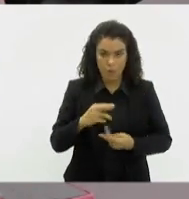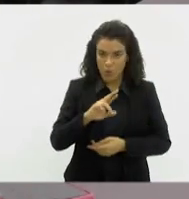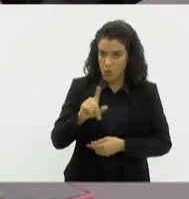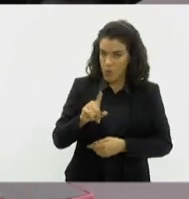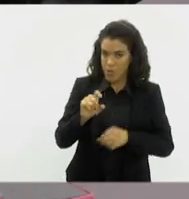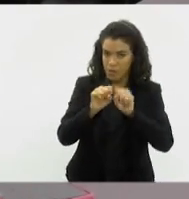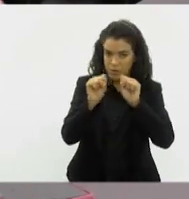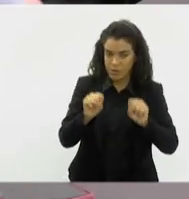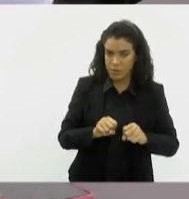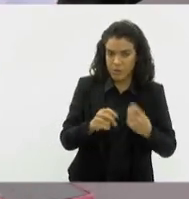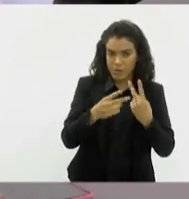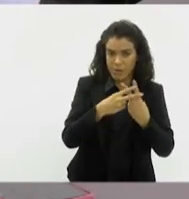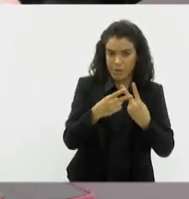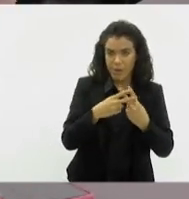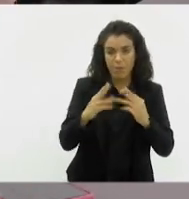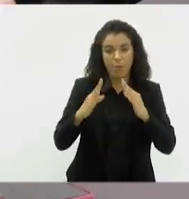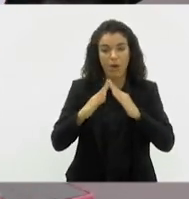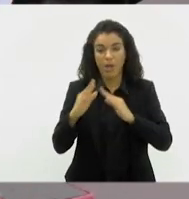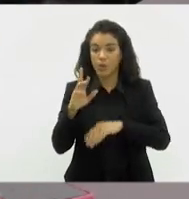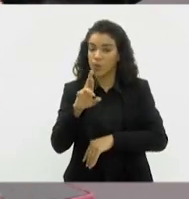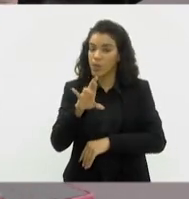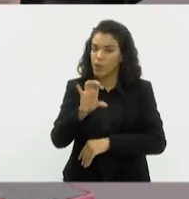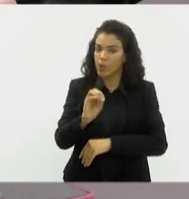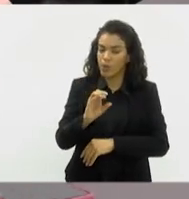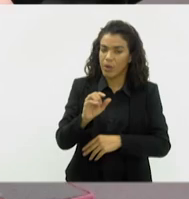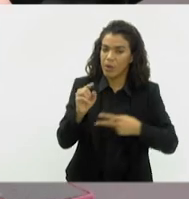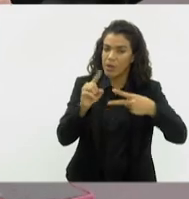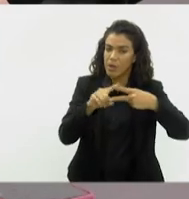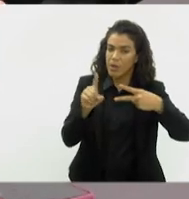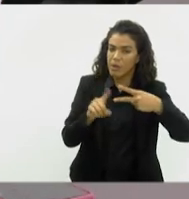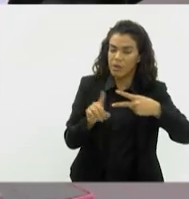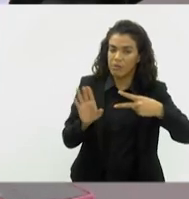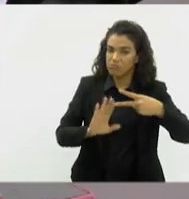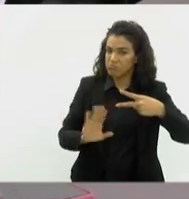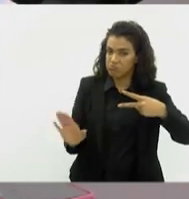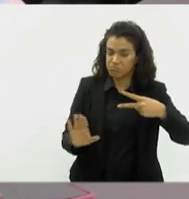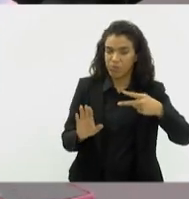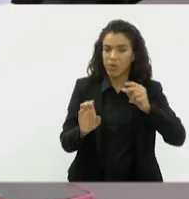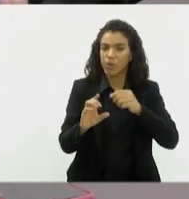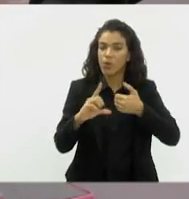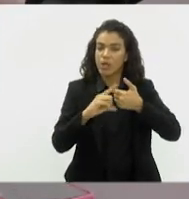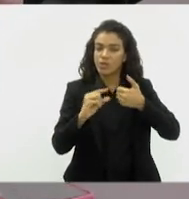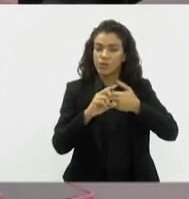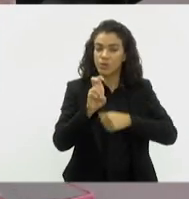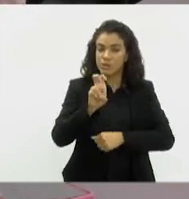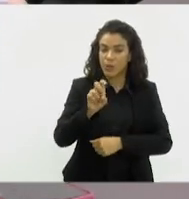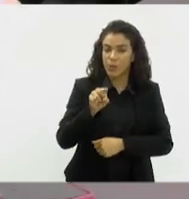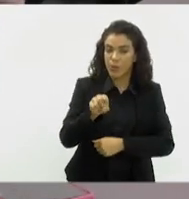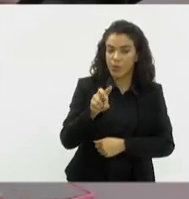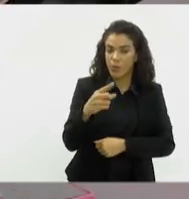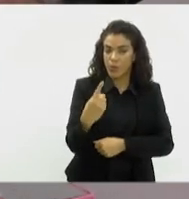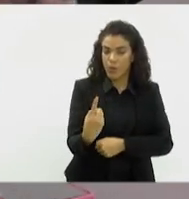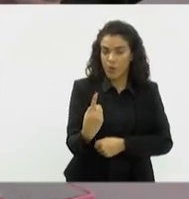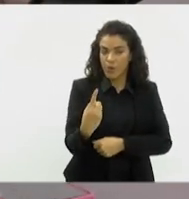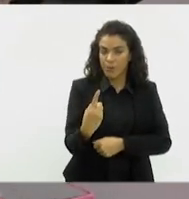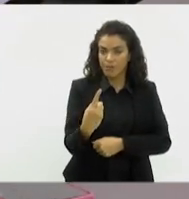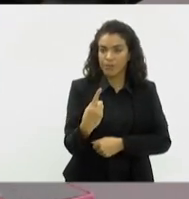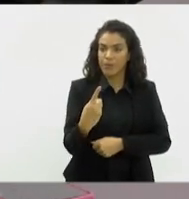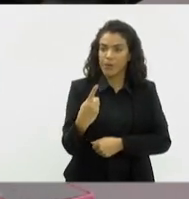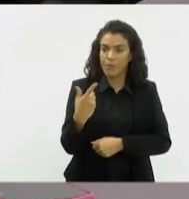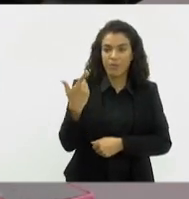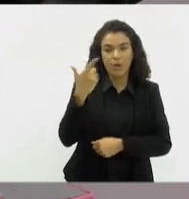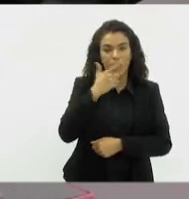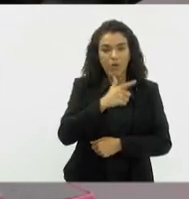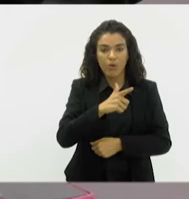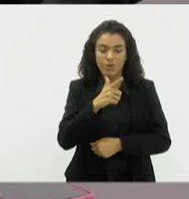prisional. E residir no Rio de Janeiro. São esses os requisitos previstos no artigo 5.1 do edital para entrar